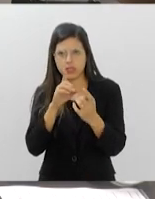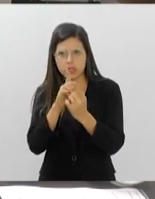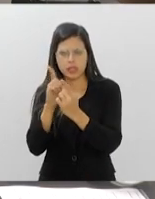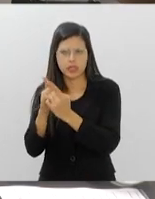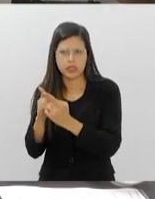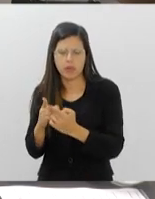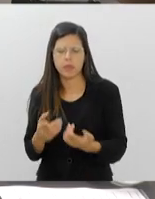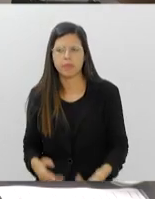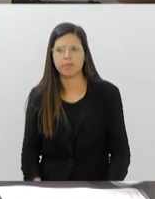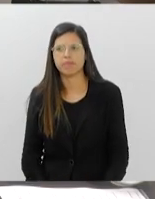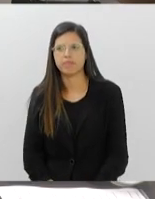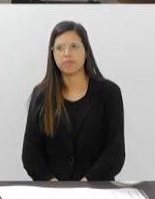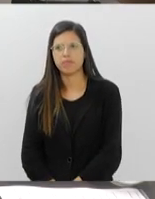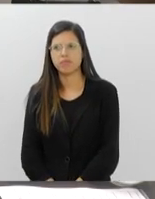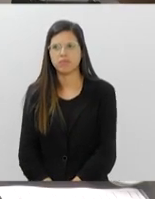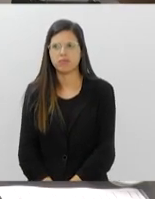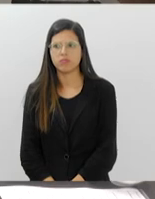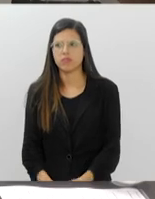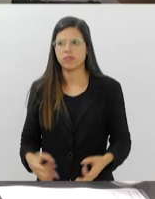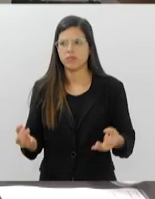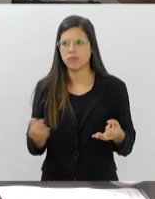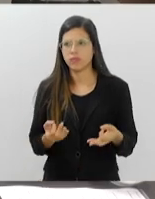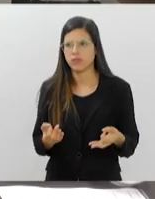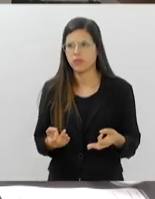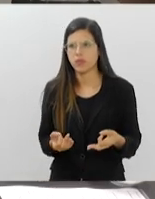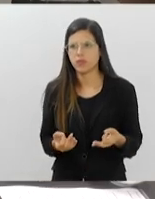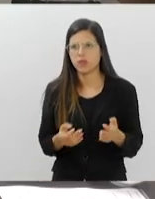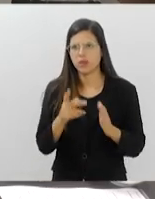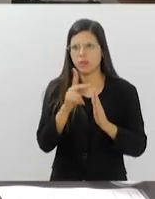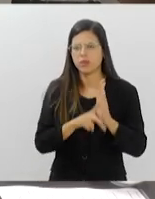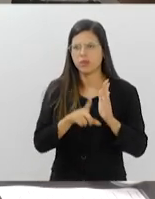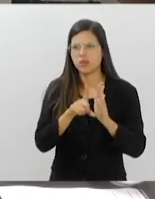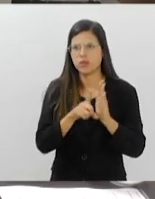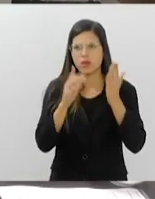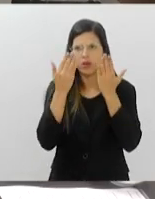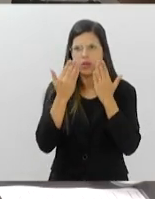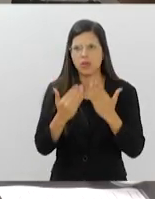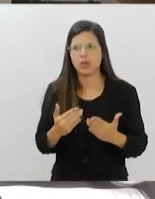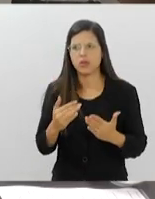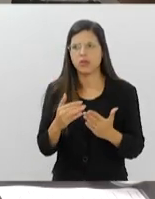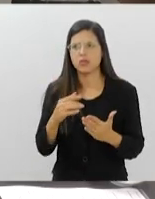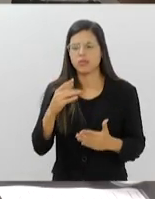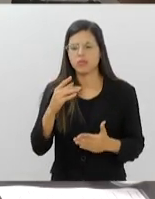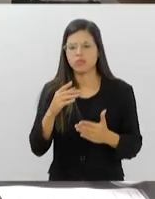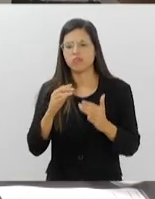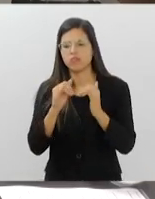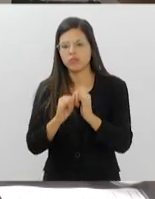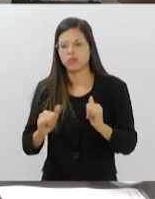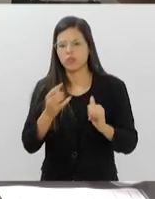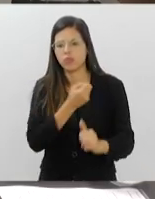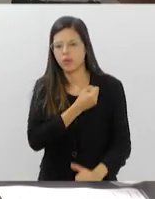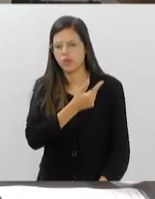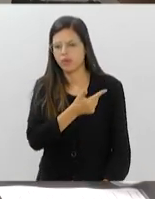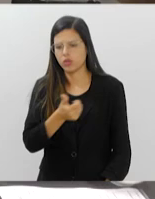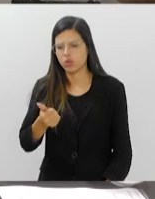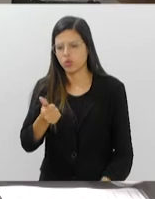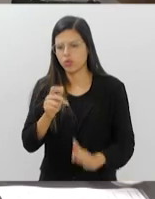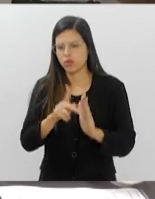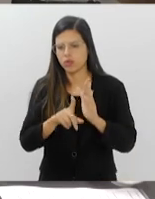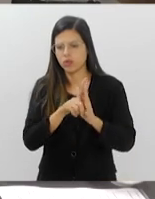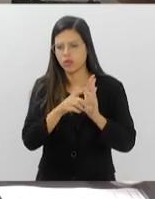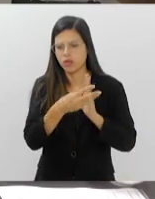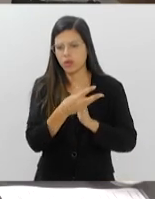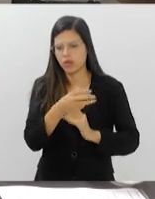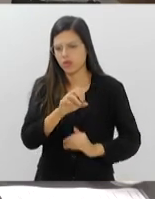específico. Perfeito. Então, projeto com vista ao deputado Luiz Paulo, anuncio 21 da pauta, projeto de lei 3855